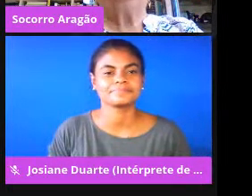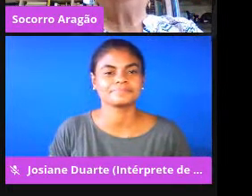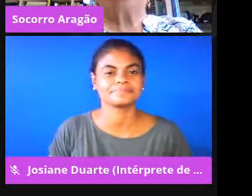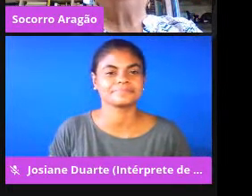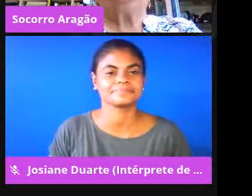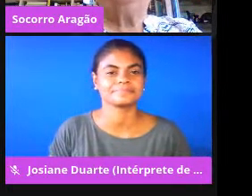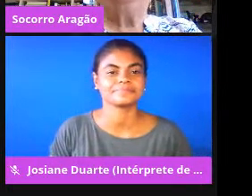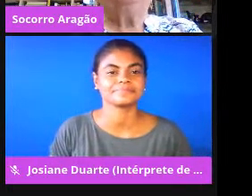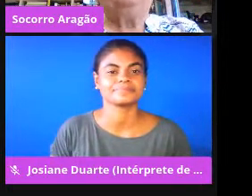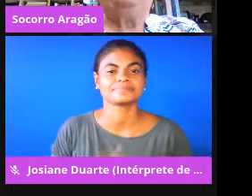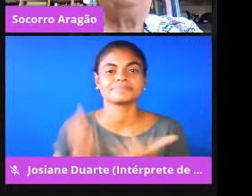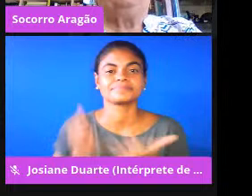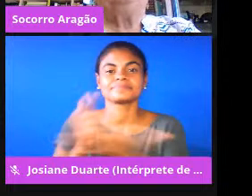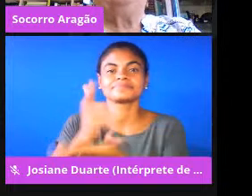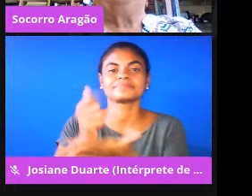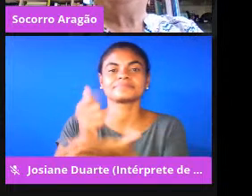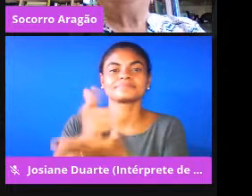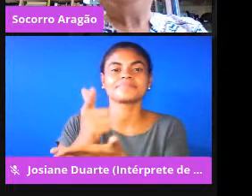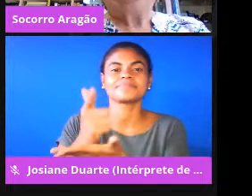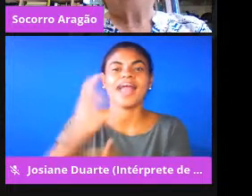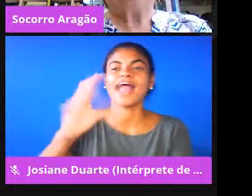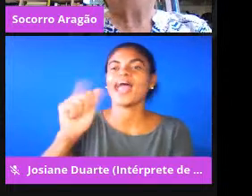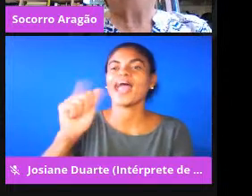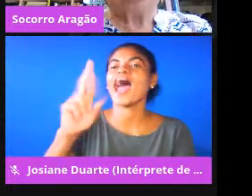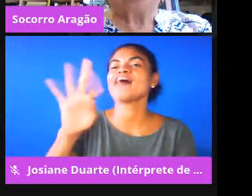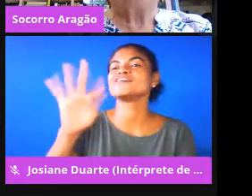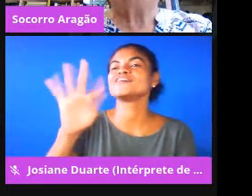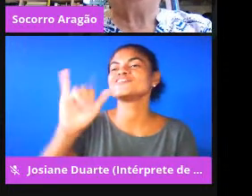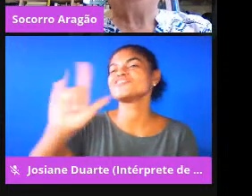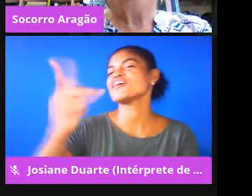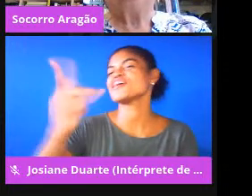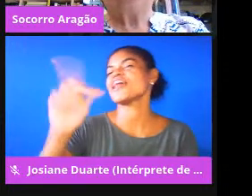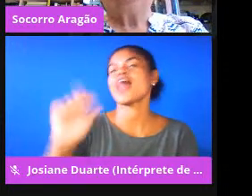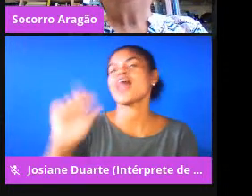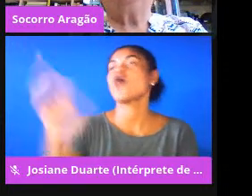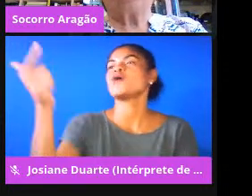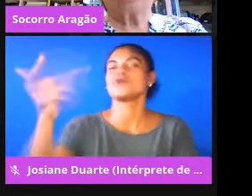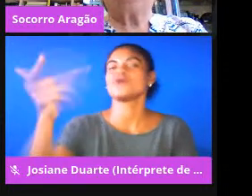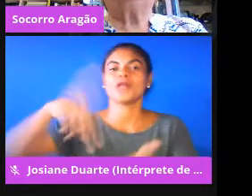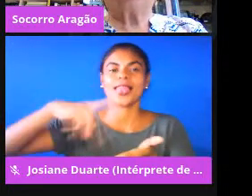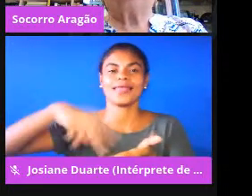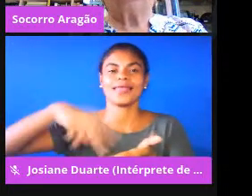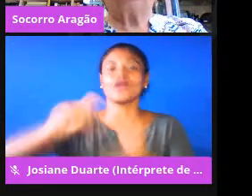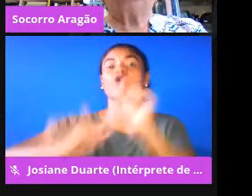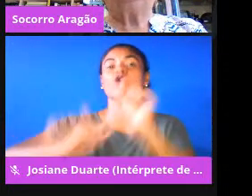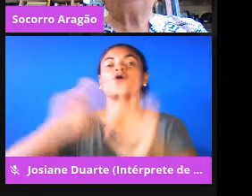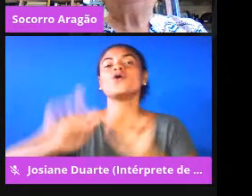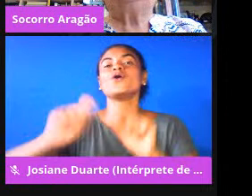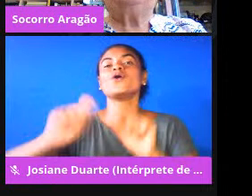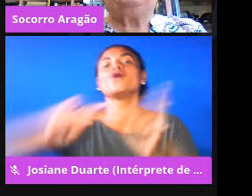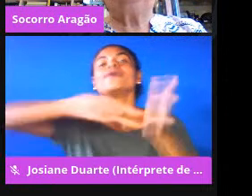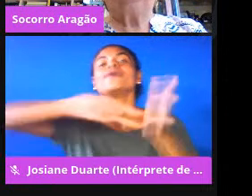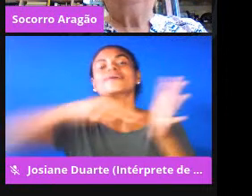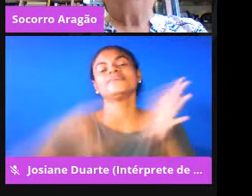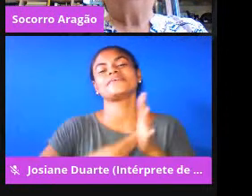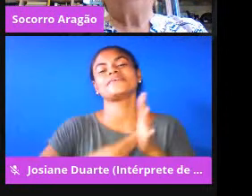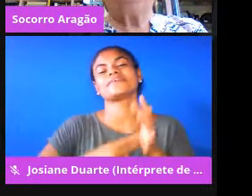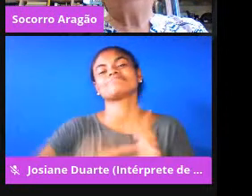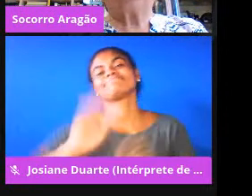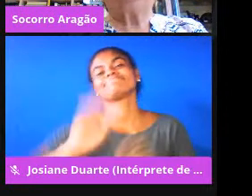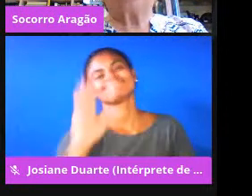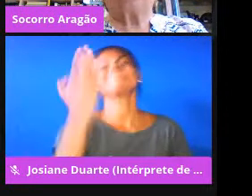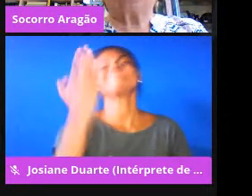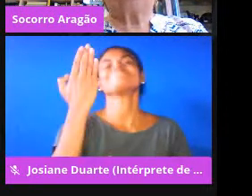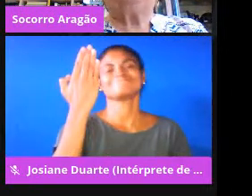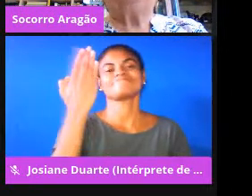Comprar cartilha para outro ler. Isso é ótimo. Ser enganado, traído. Só porque meu casamento foi triste e foi azalado,